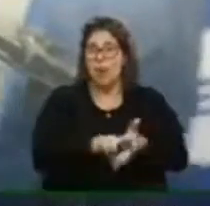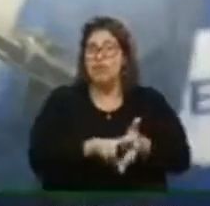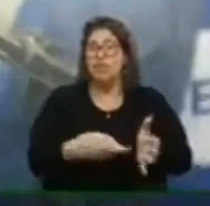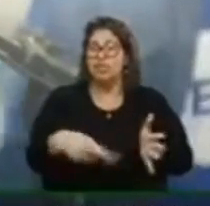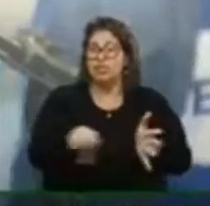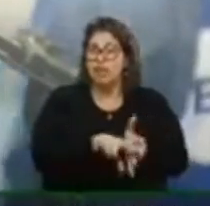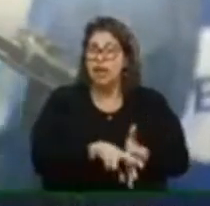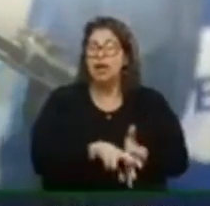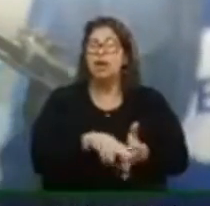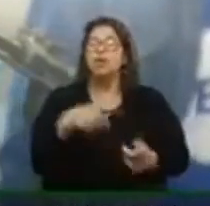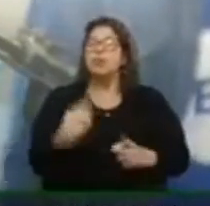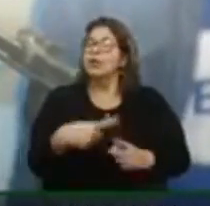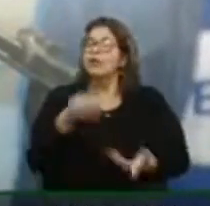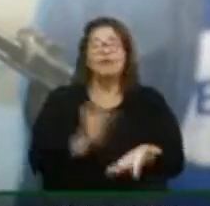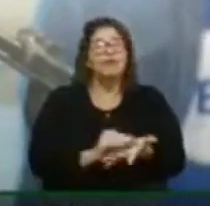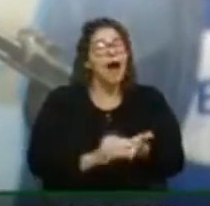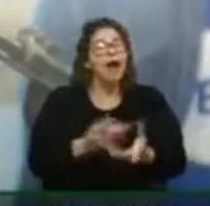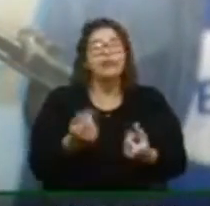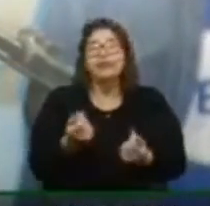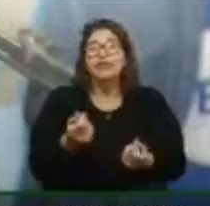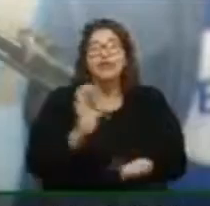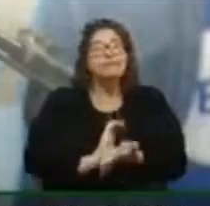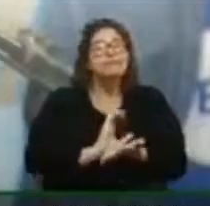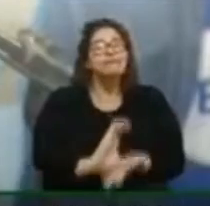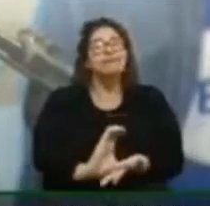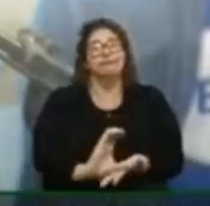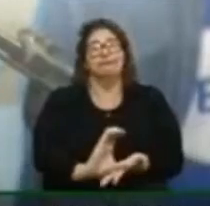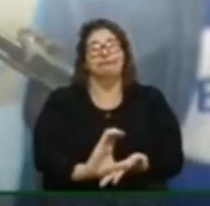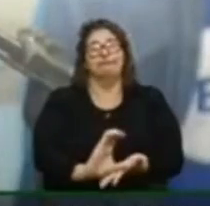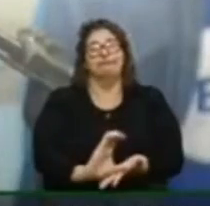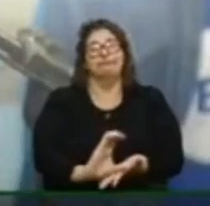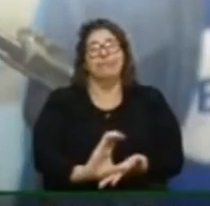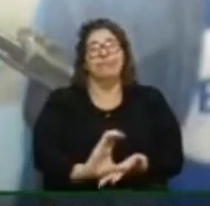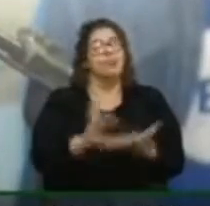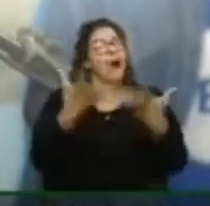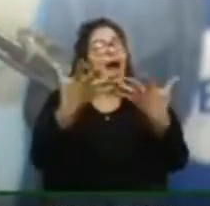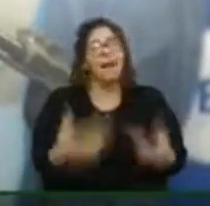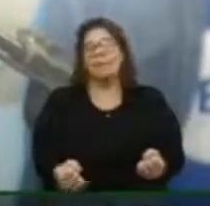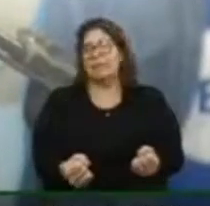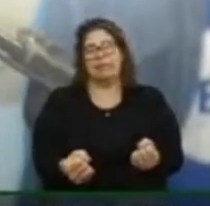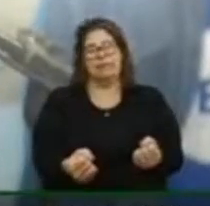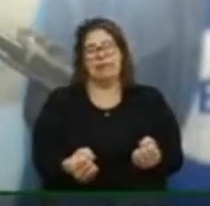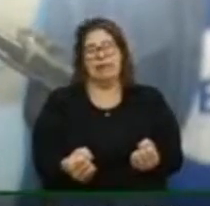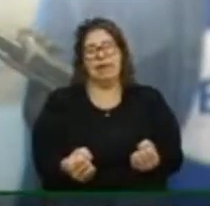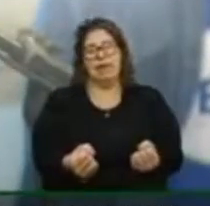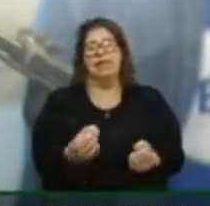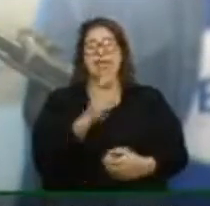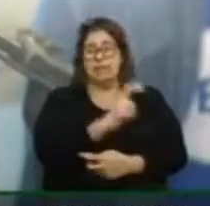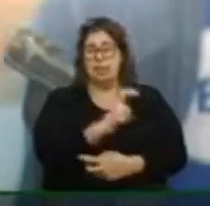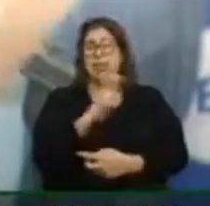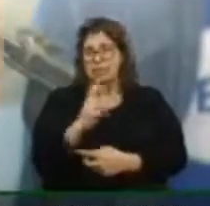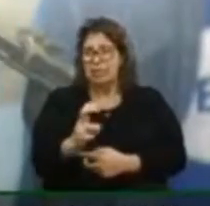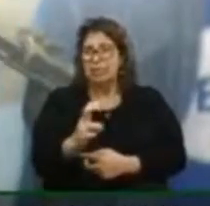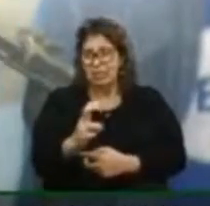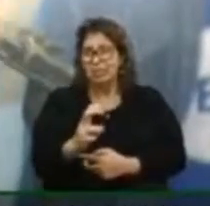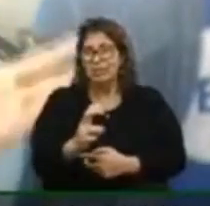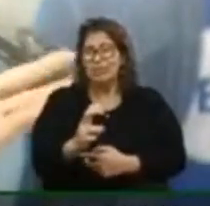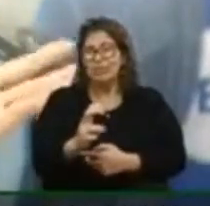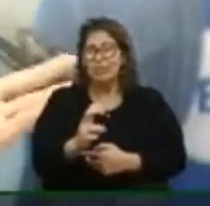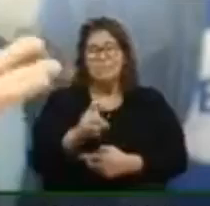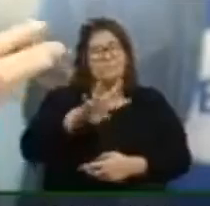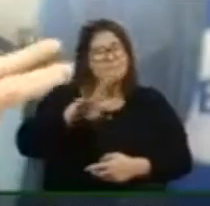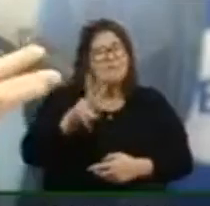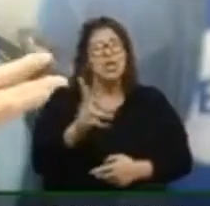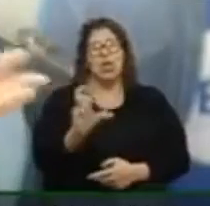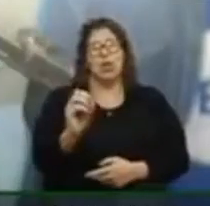porque ainda falta recurso pra isso então é inaceitável do governador diga que dá pra dar 55 milhões para não